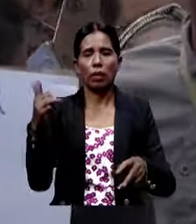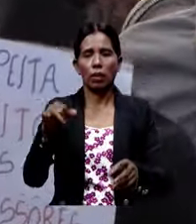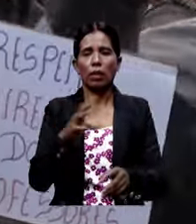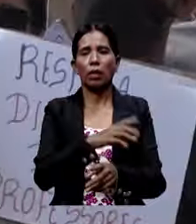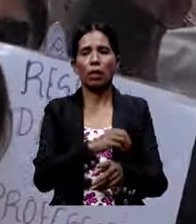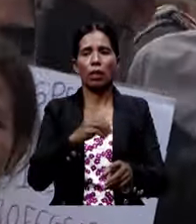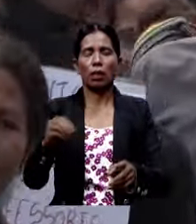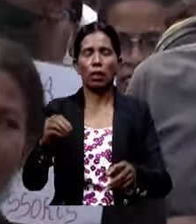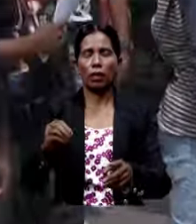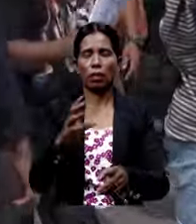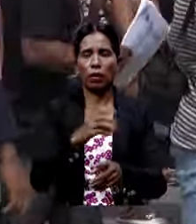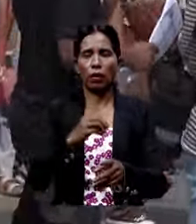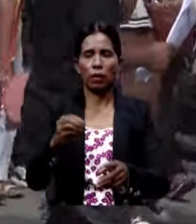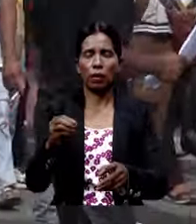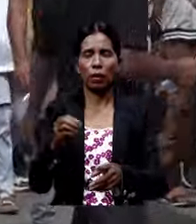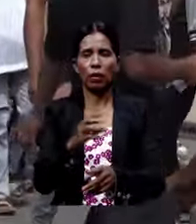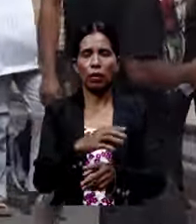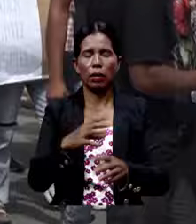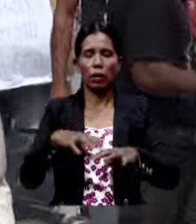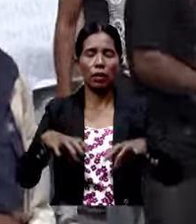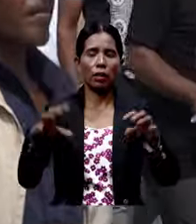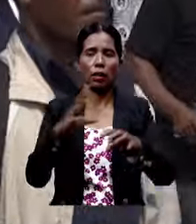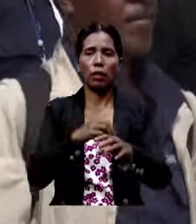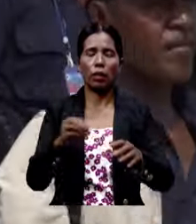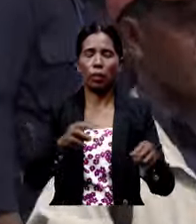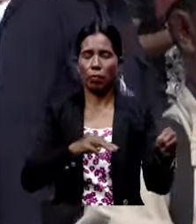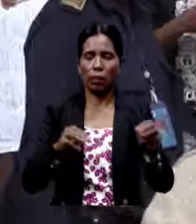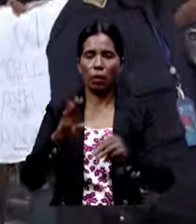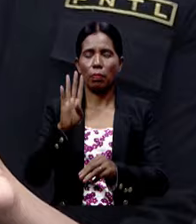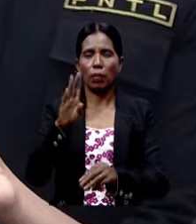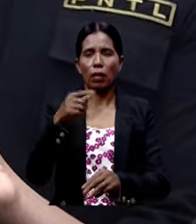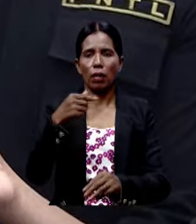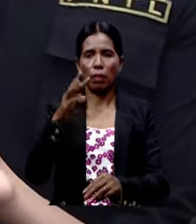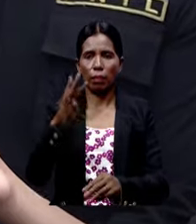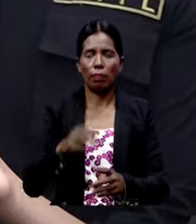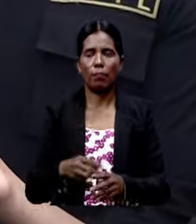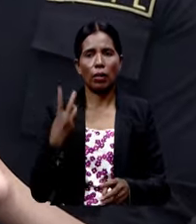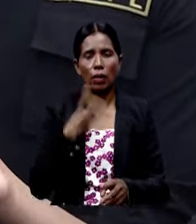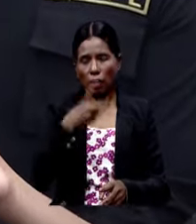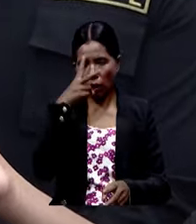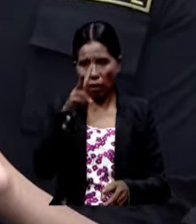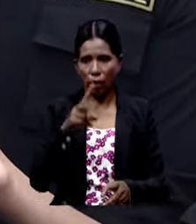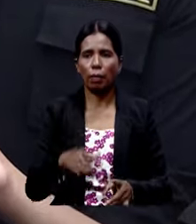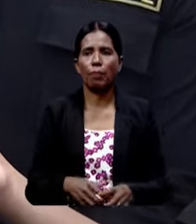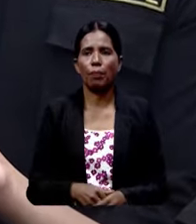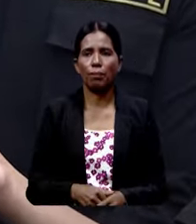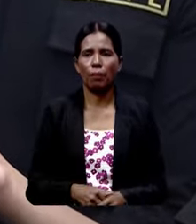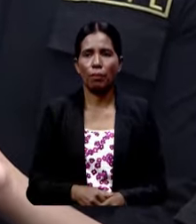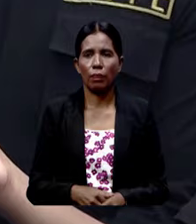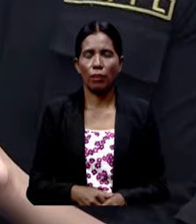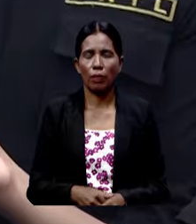e a Jardim 5 de maio, onde muda fale ba Jardim Bezerra Habibi. Kita rekataka